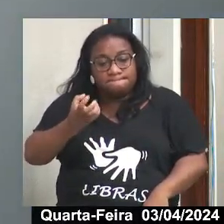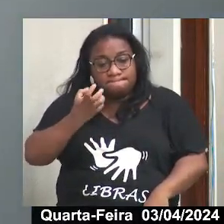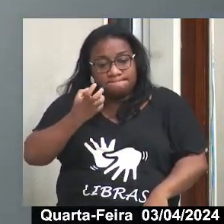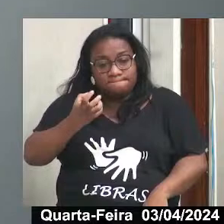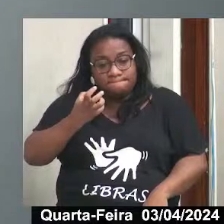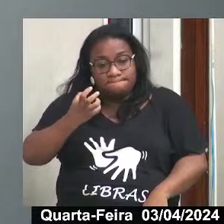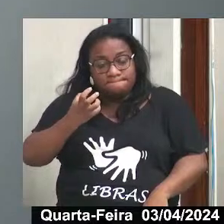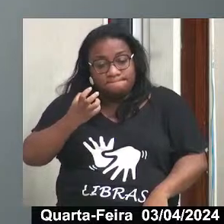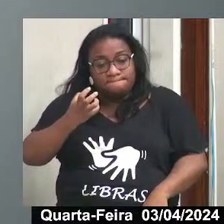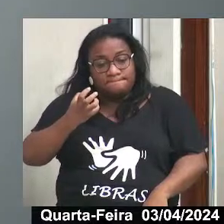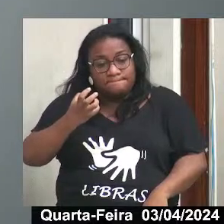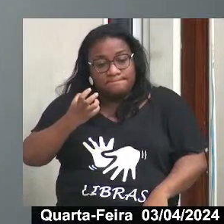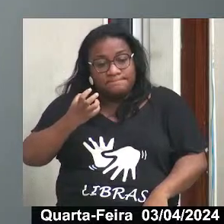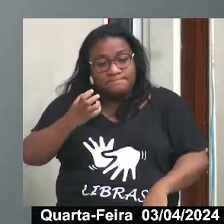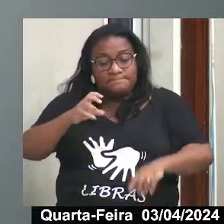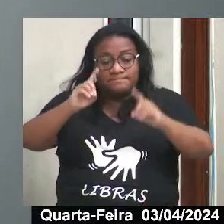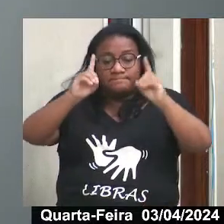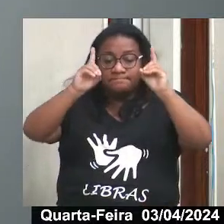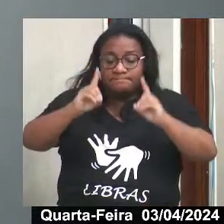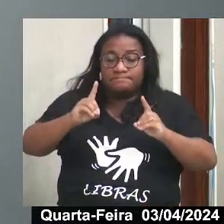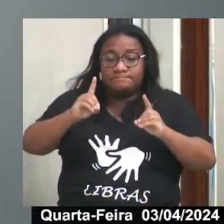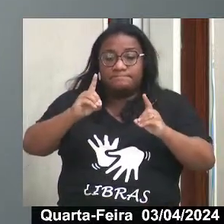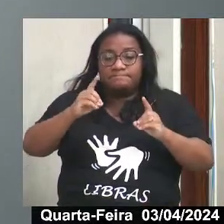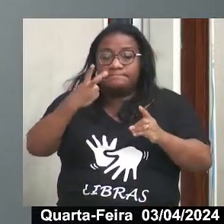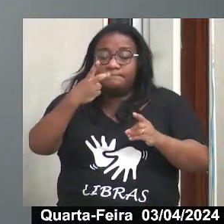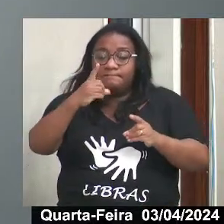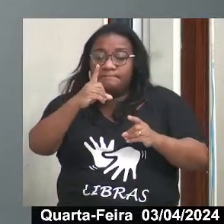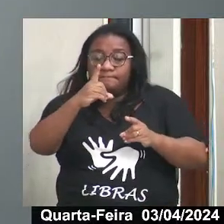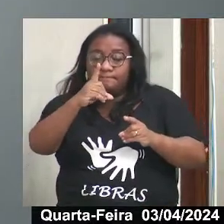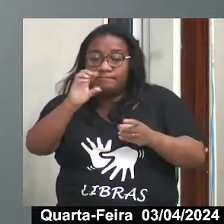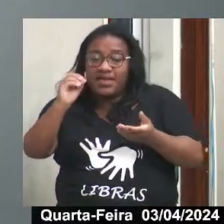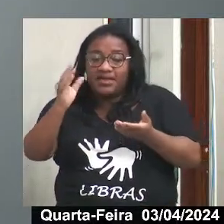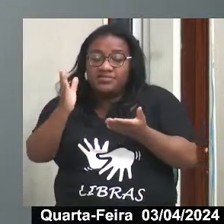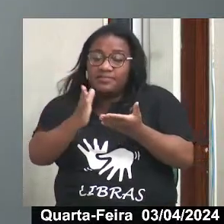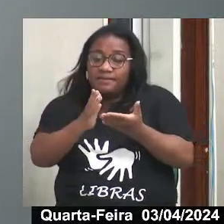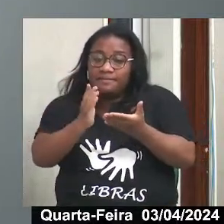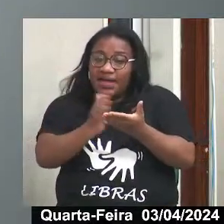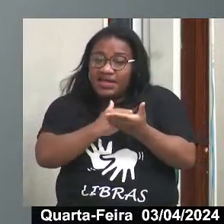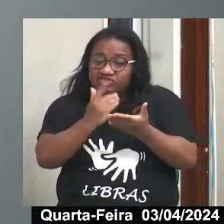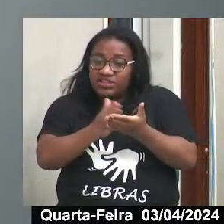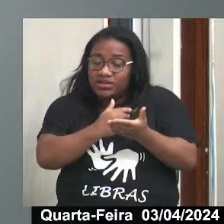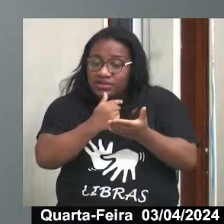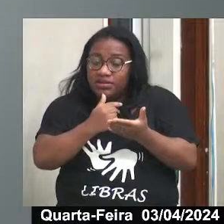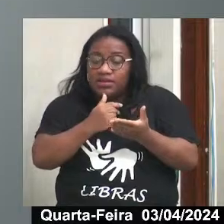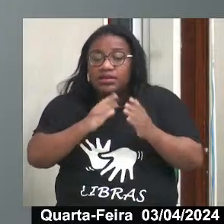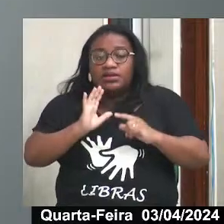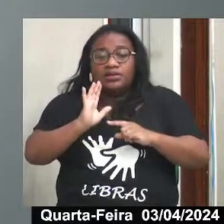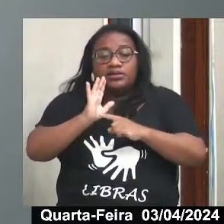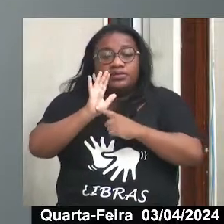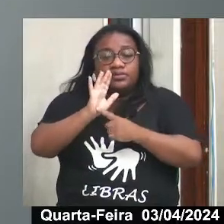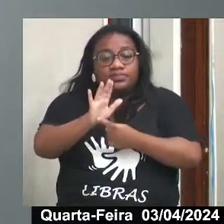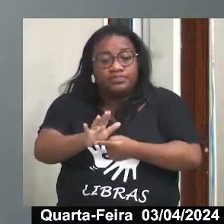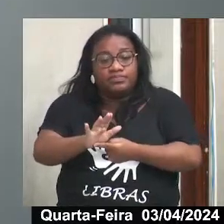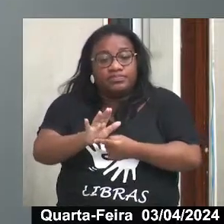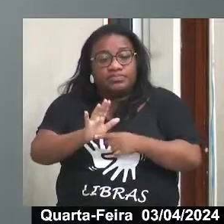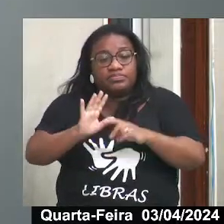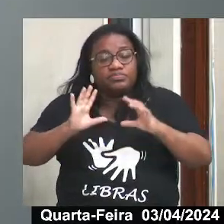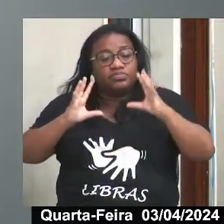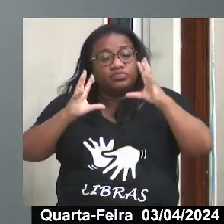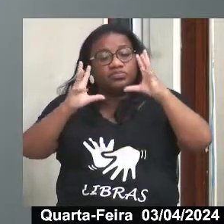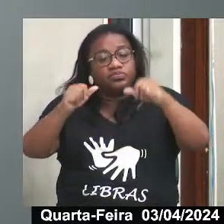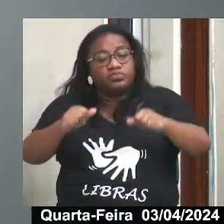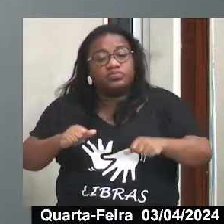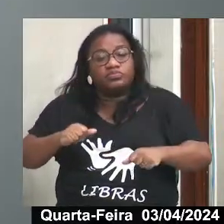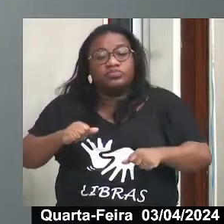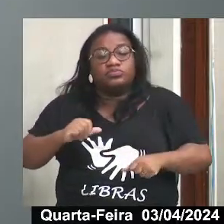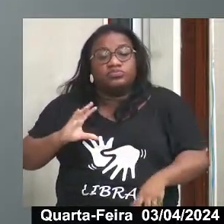senhores, foi uma decisão de 10 páginas, que trouxe à tona toda a covardia que aconteceu